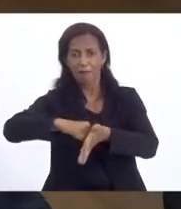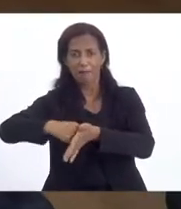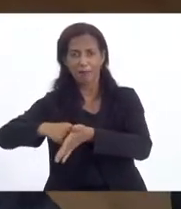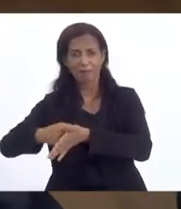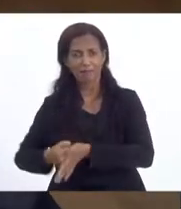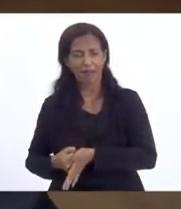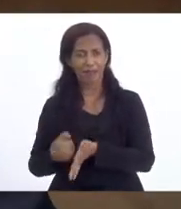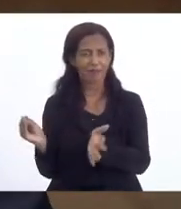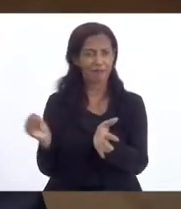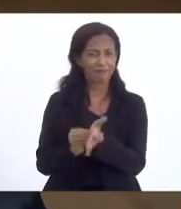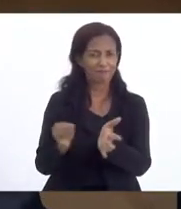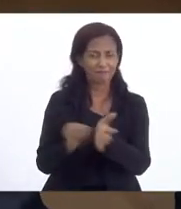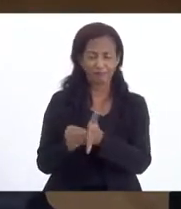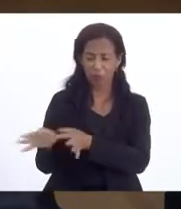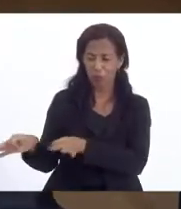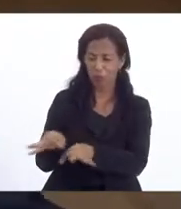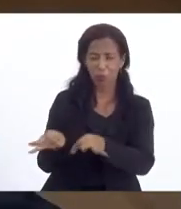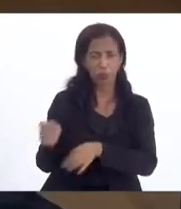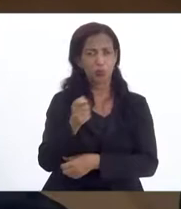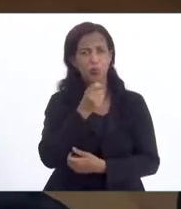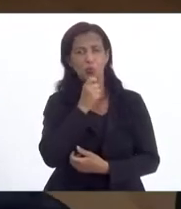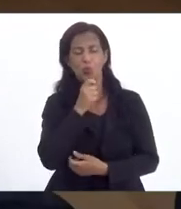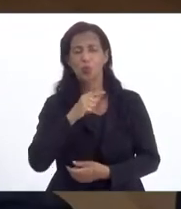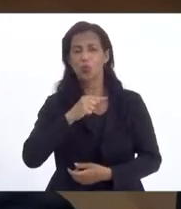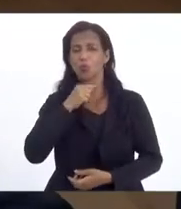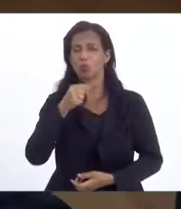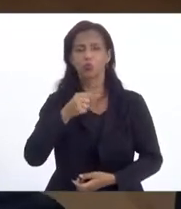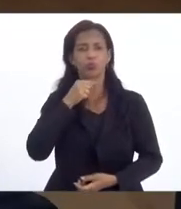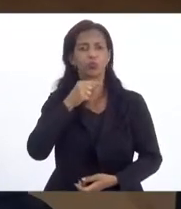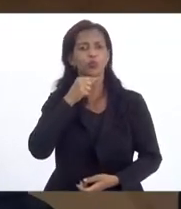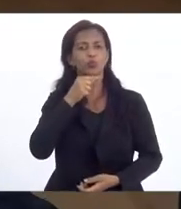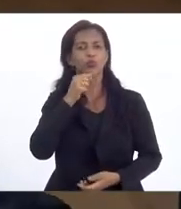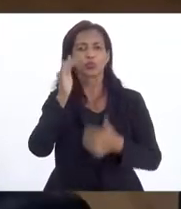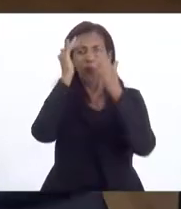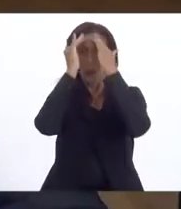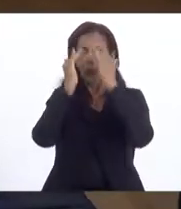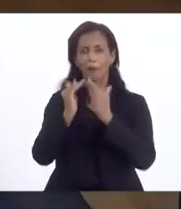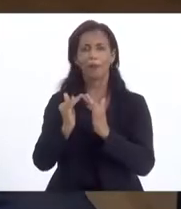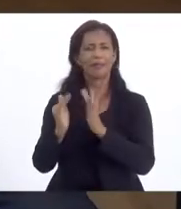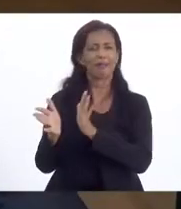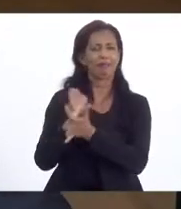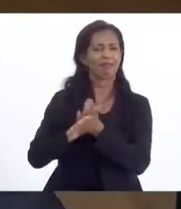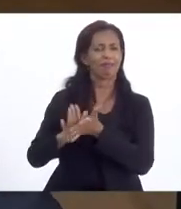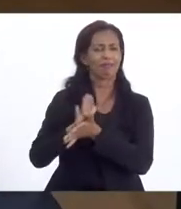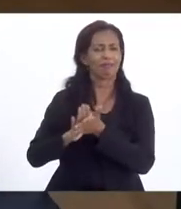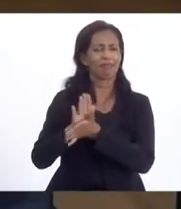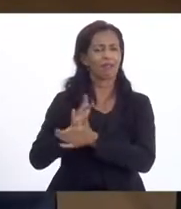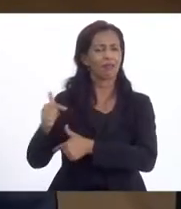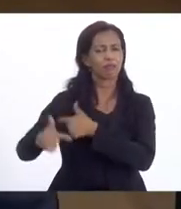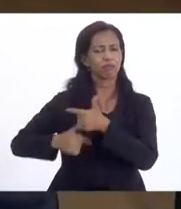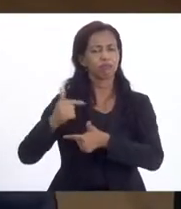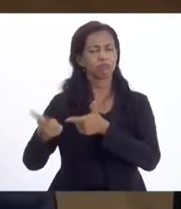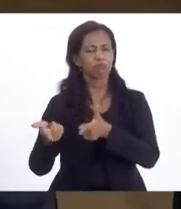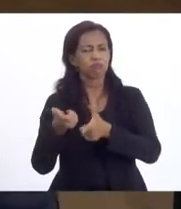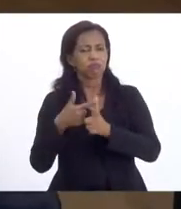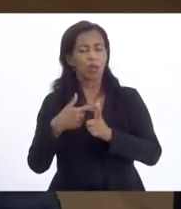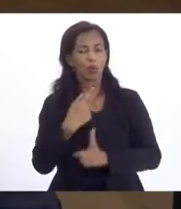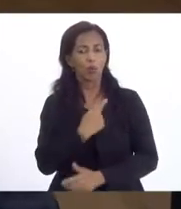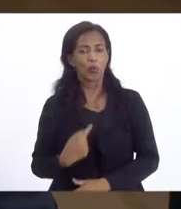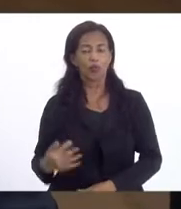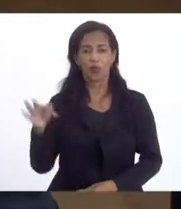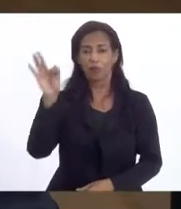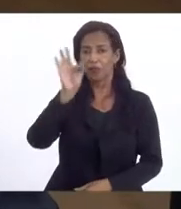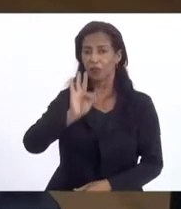uma desorganização total, porque o Rio não conseguia cumprir os seus compromissos com os serviços da dívida. O governo